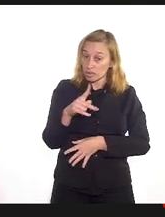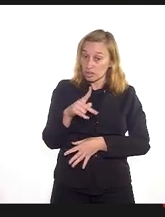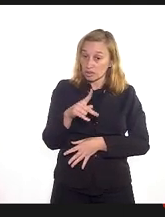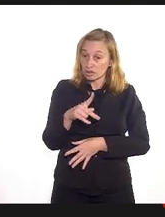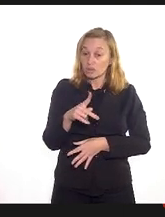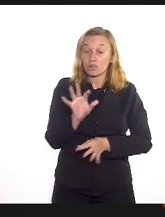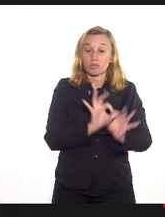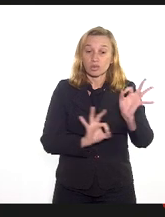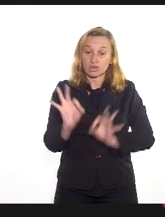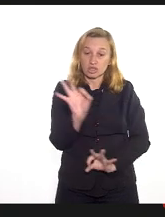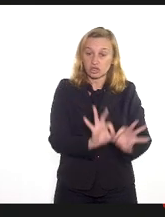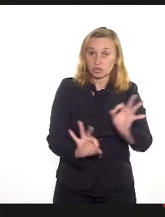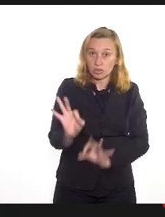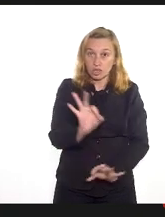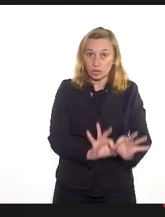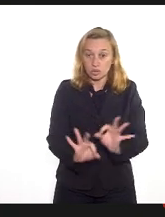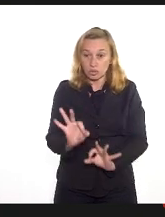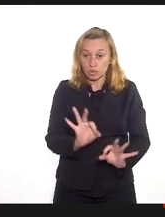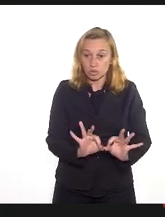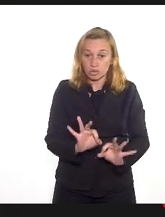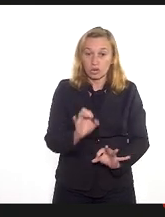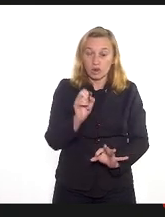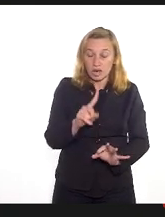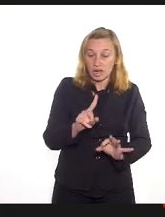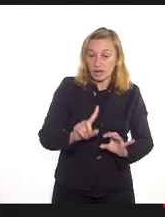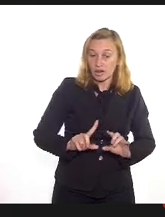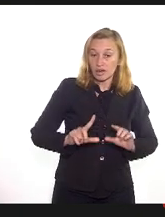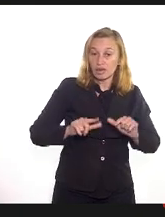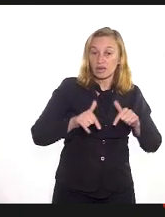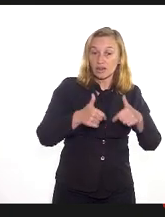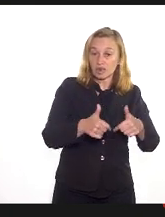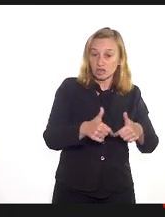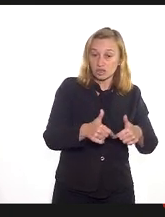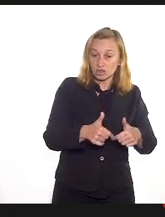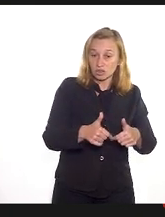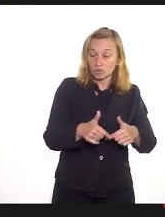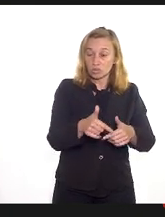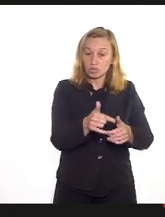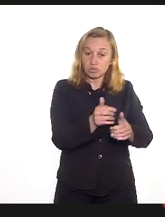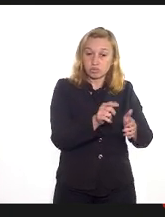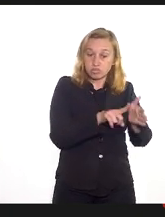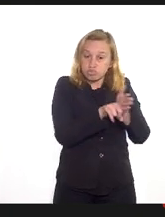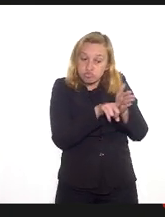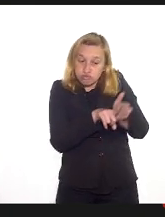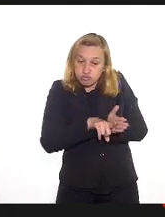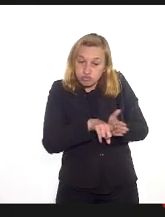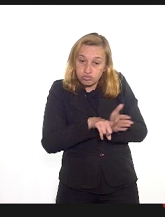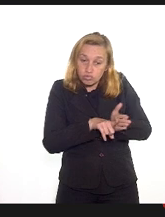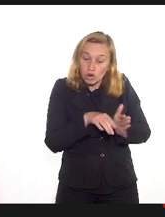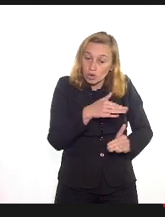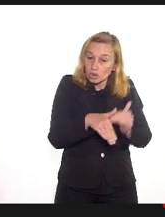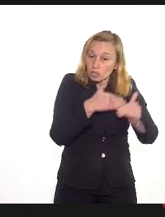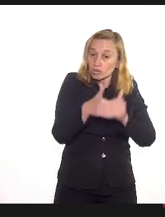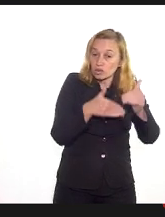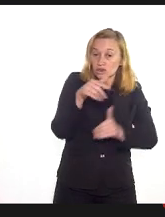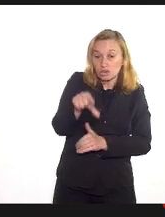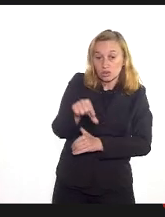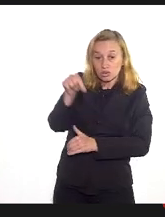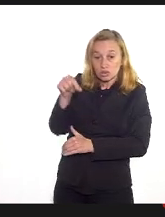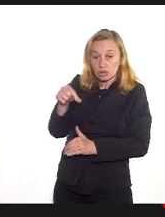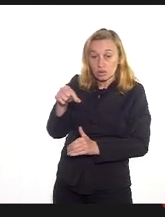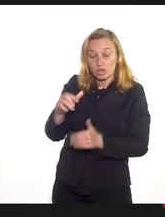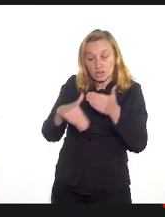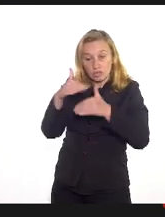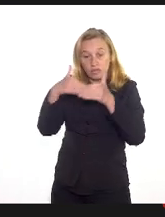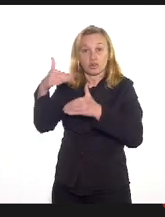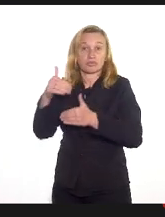planejamento é executado, é analisado e o processo decisório é